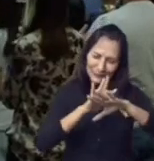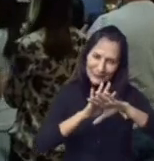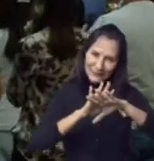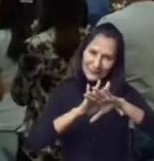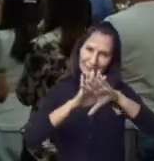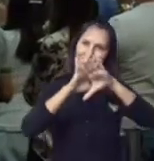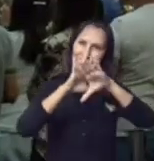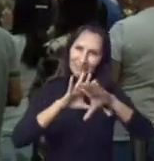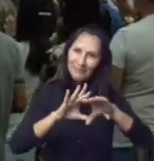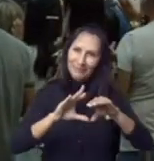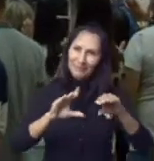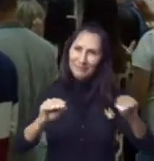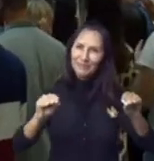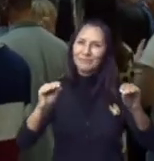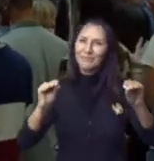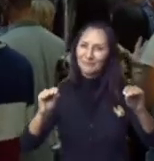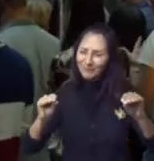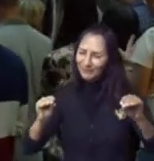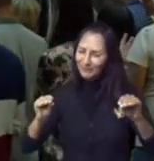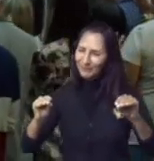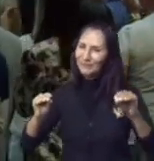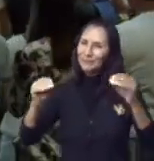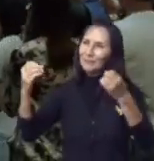Você que está na galeria, abre as mãos